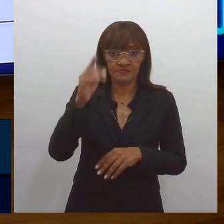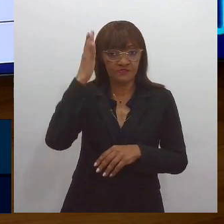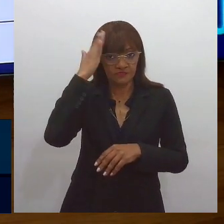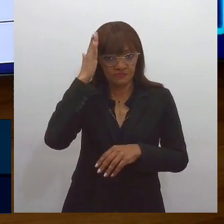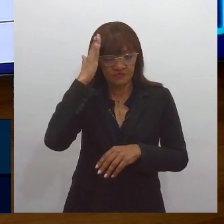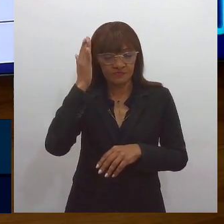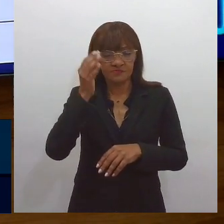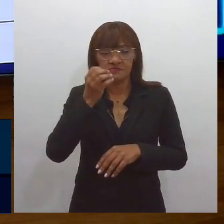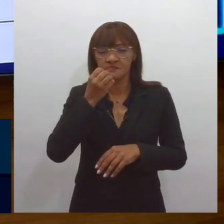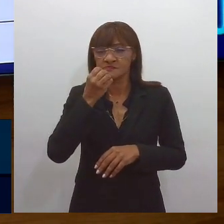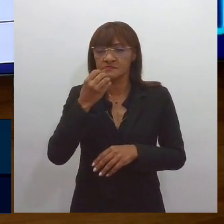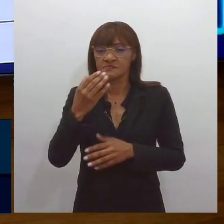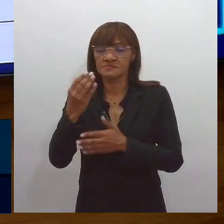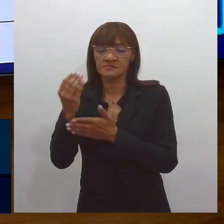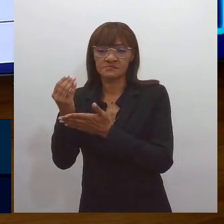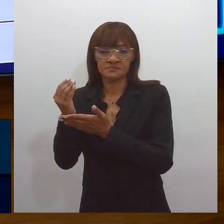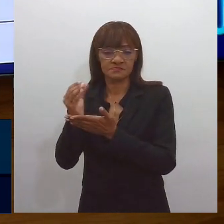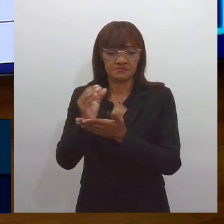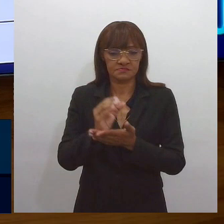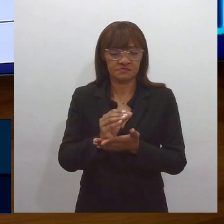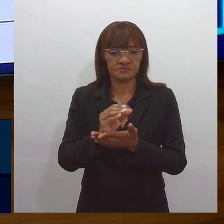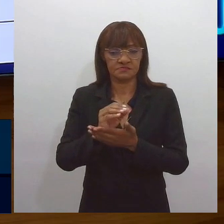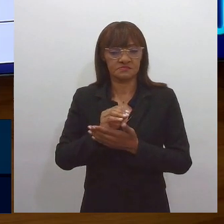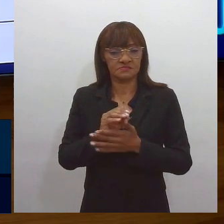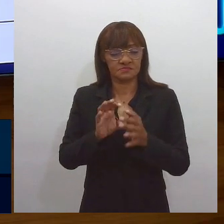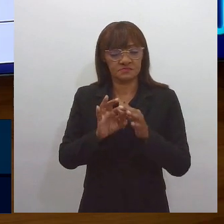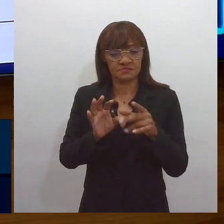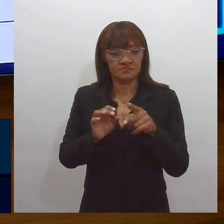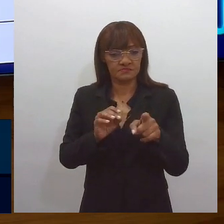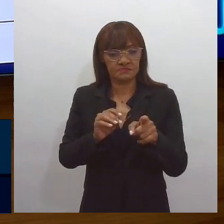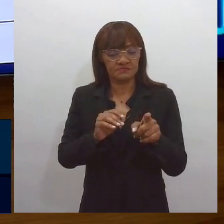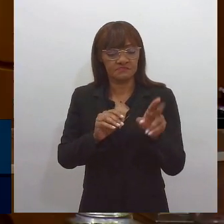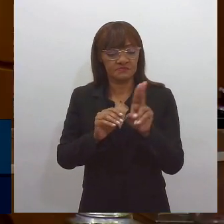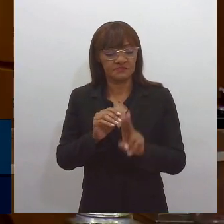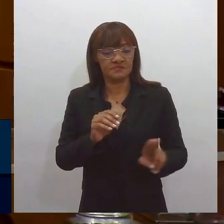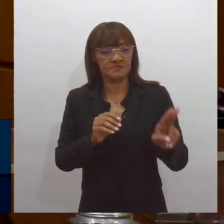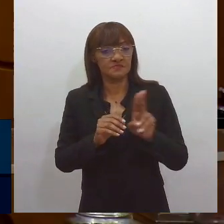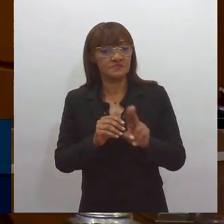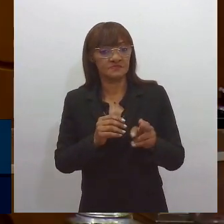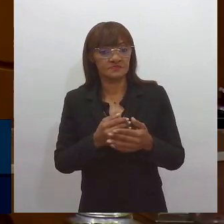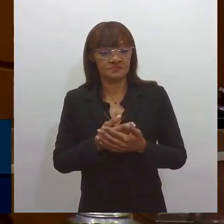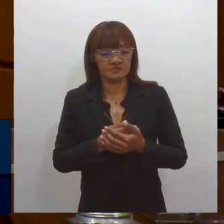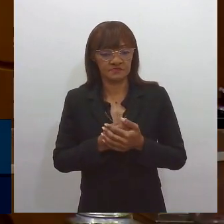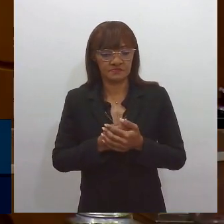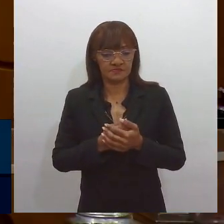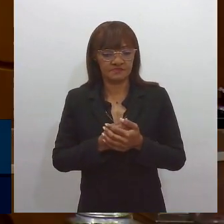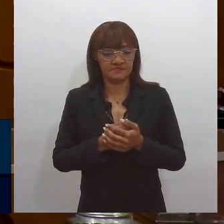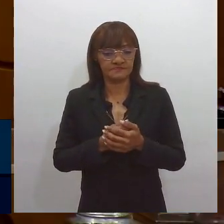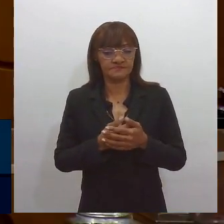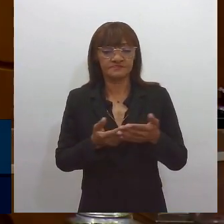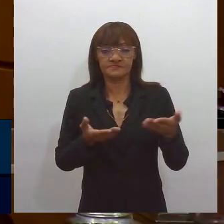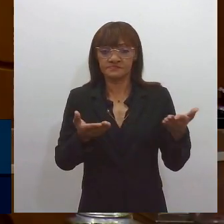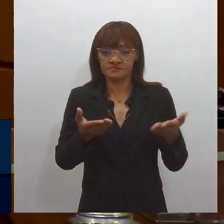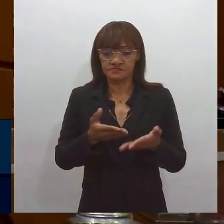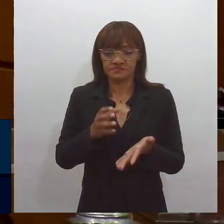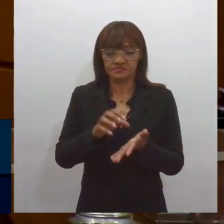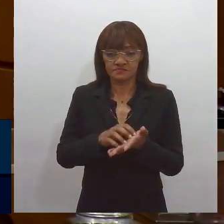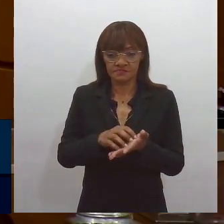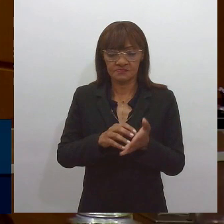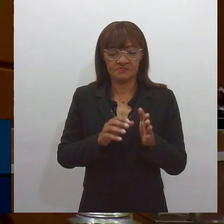disposição para você utilizar o denit está fazendo o maior investimento da sua história aqui no estado de